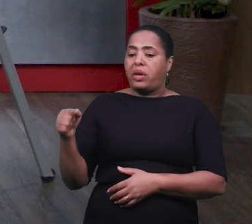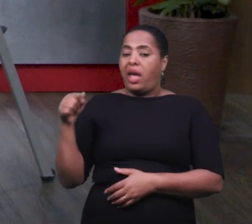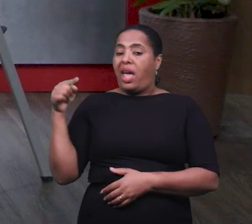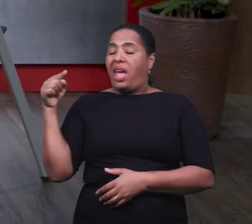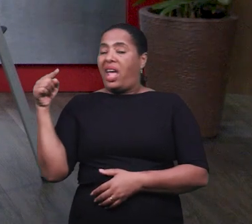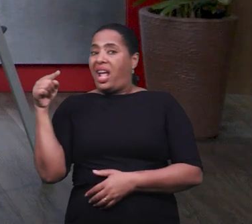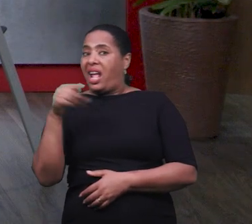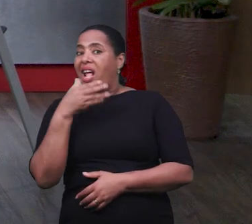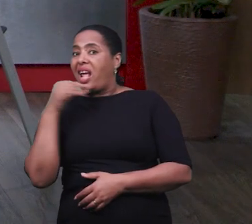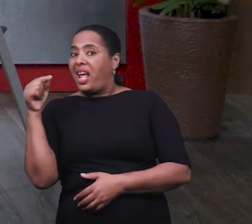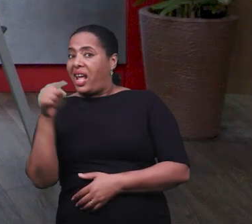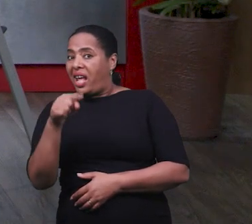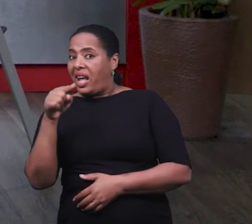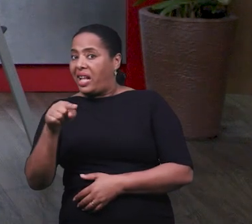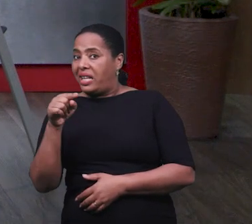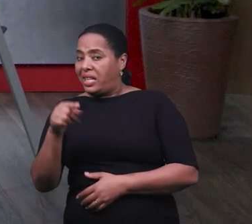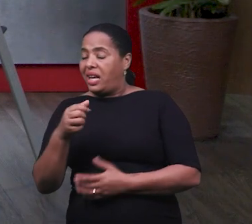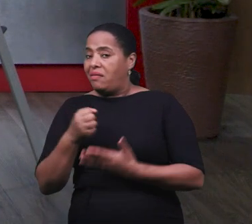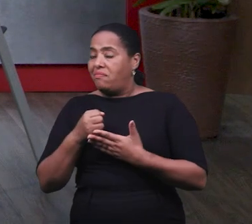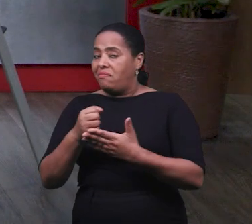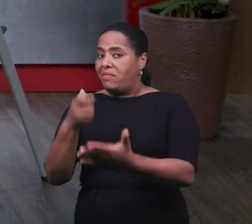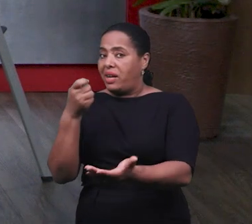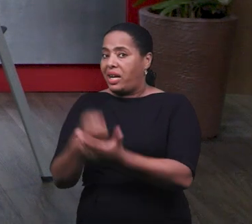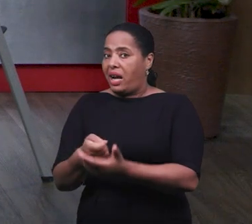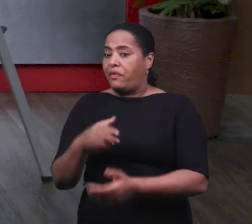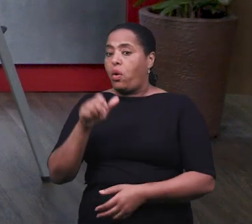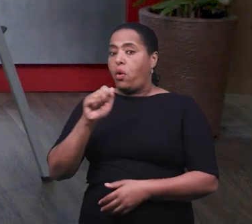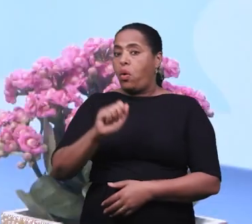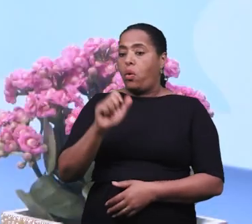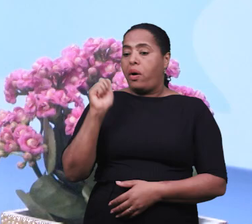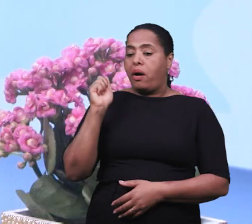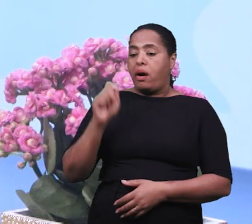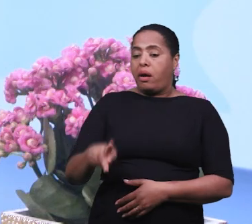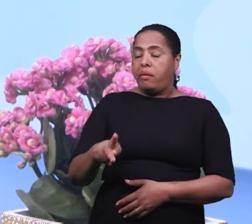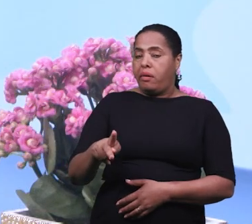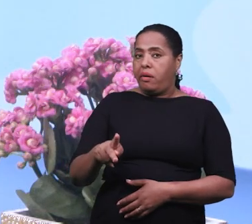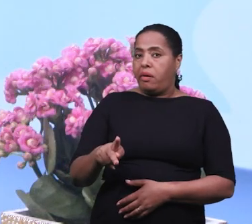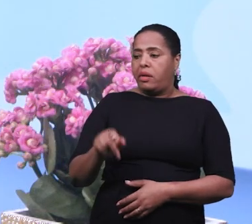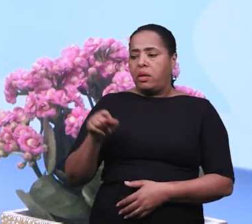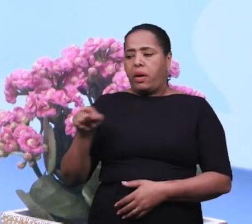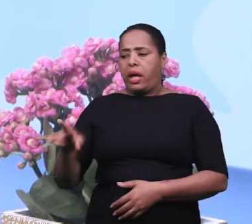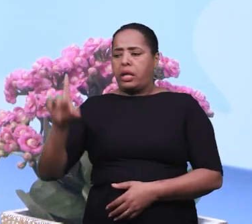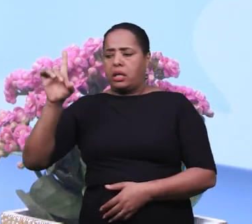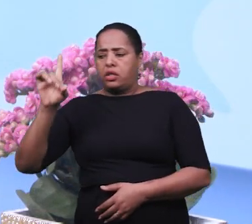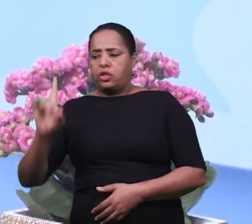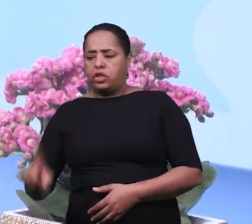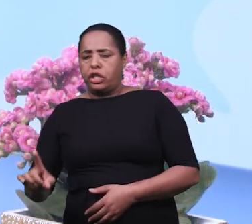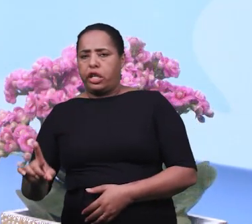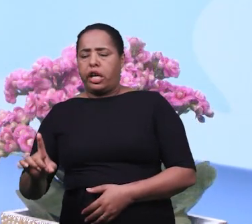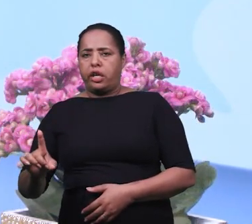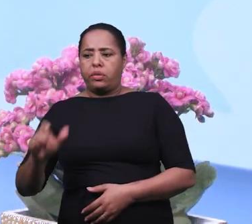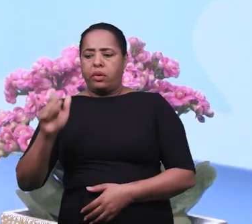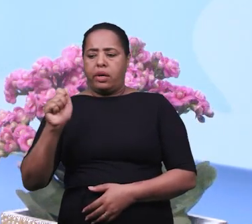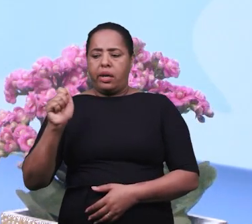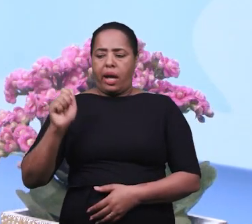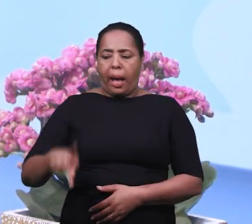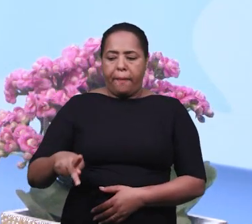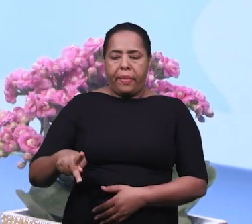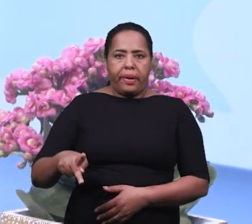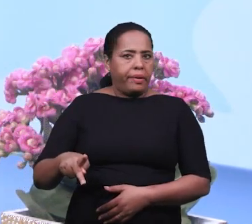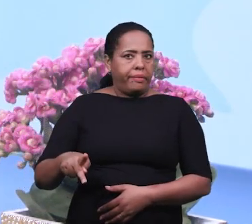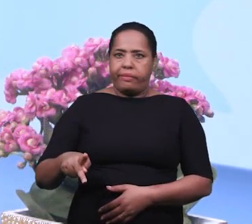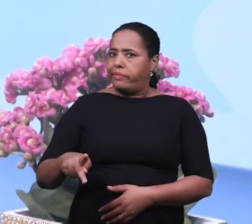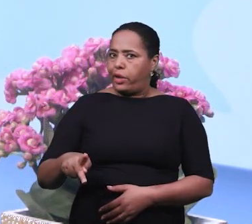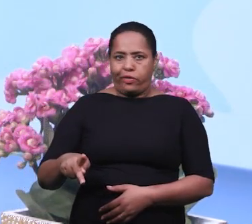ele era aposentado. Ela recebia pensão. Nesse caso, ela não vai ter direito nem à aposentadoria, porque